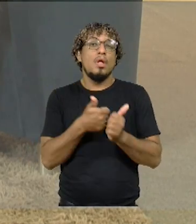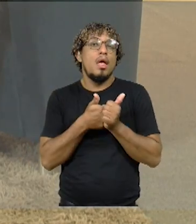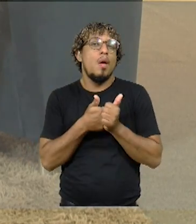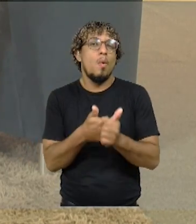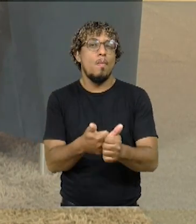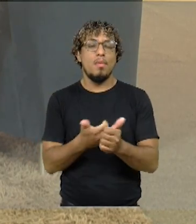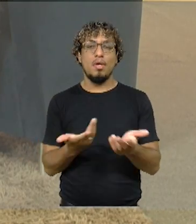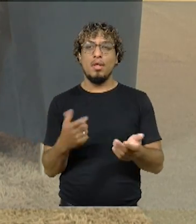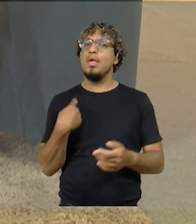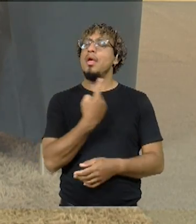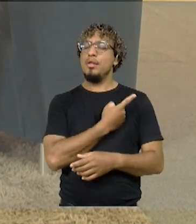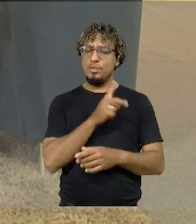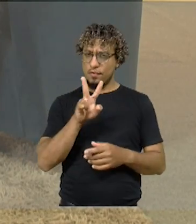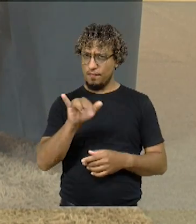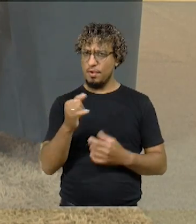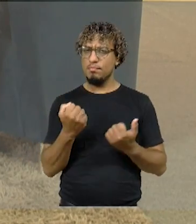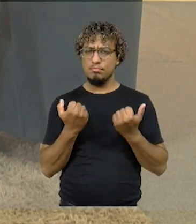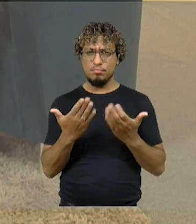tenha equipes